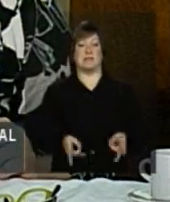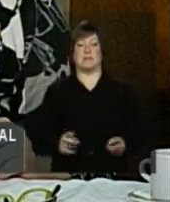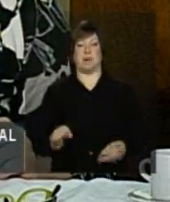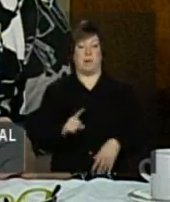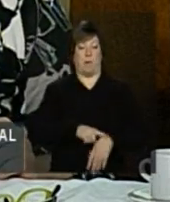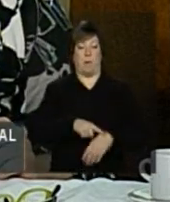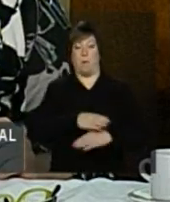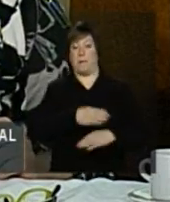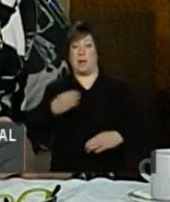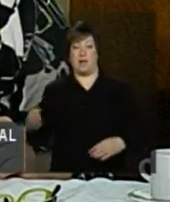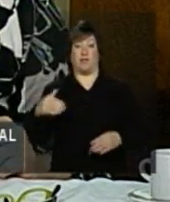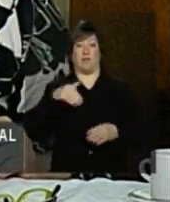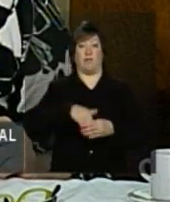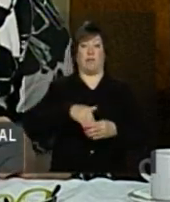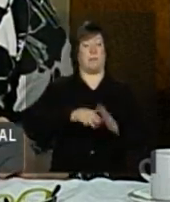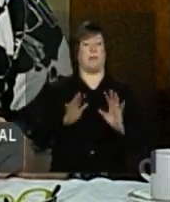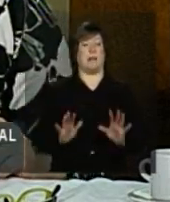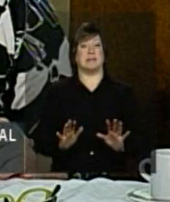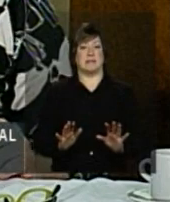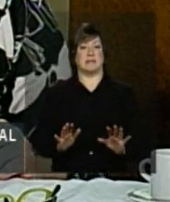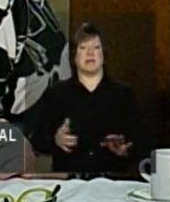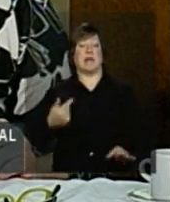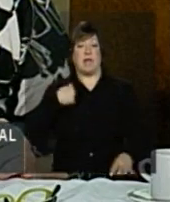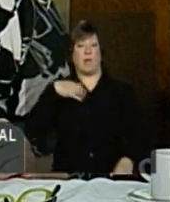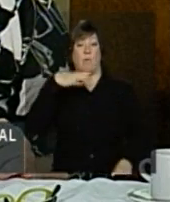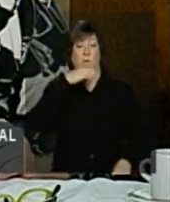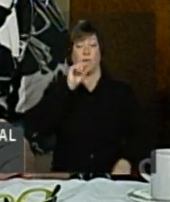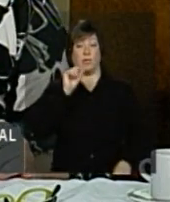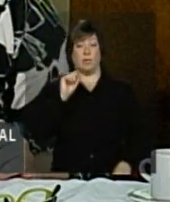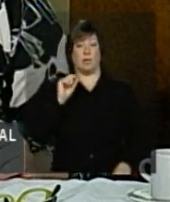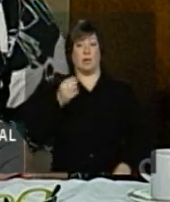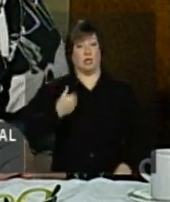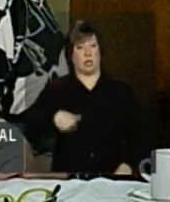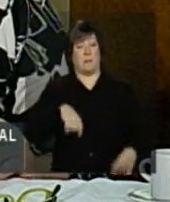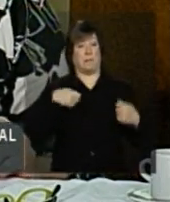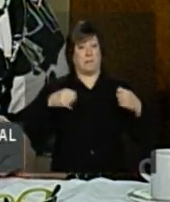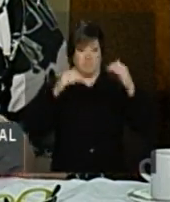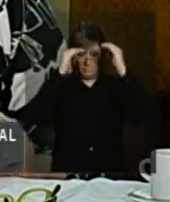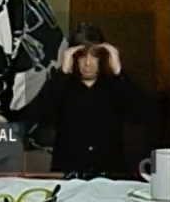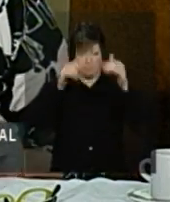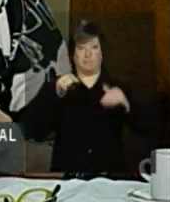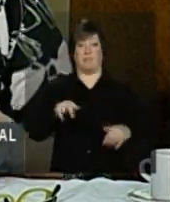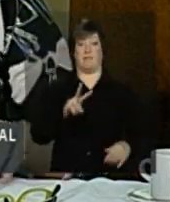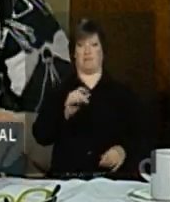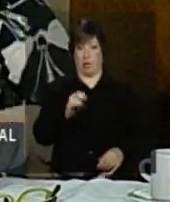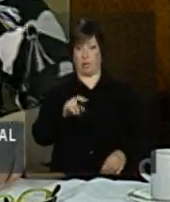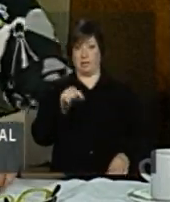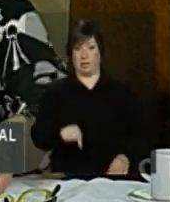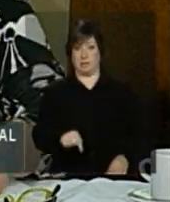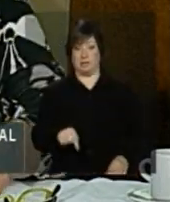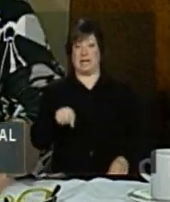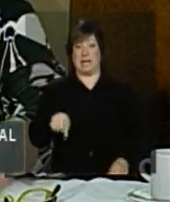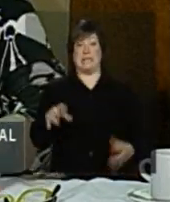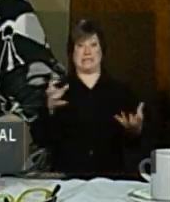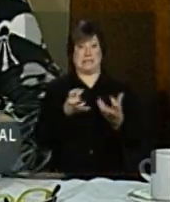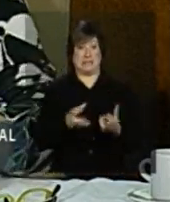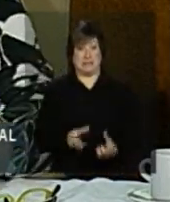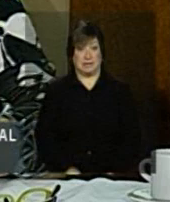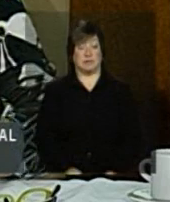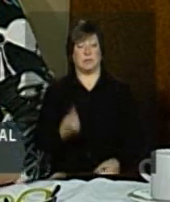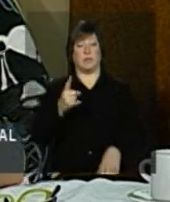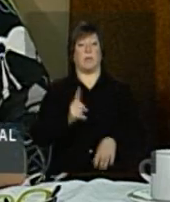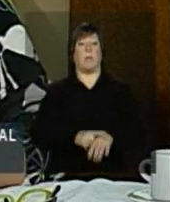período eleitoral mas eu acho que nós temos que talvez valorizar isso nós estamos vivendo essa seca numa numa situação